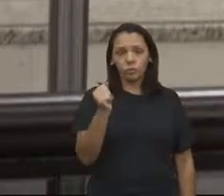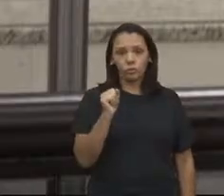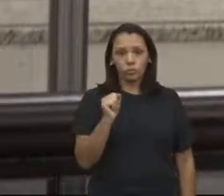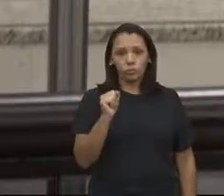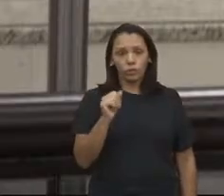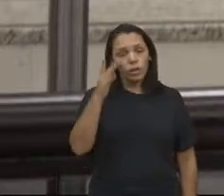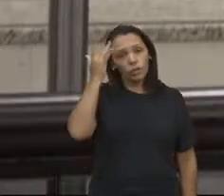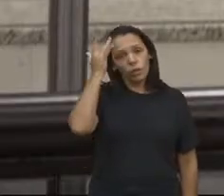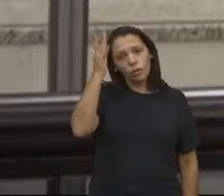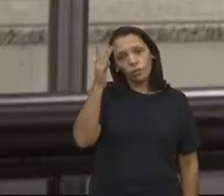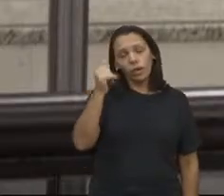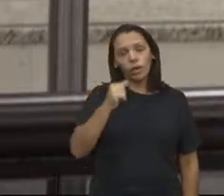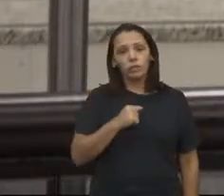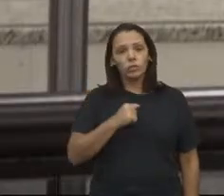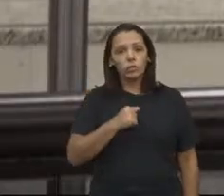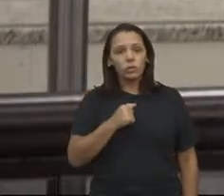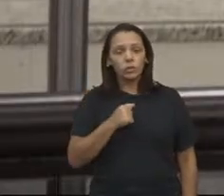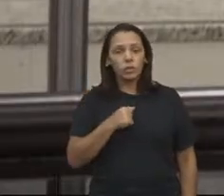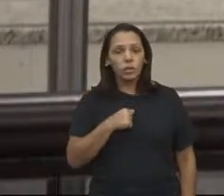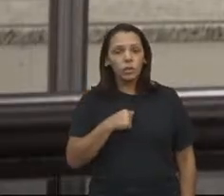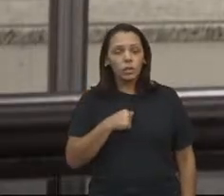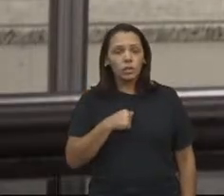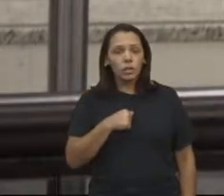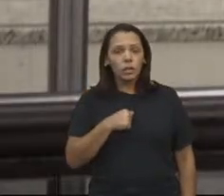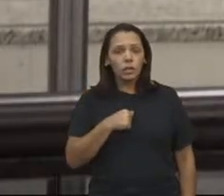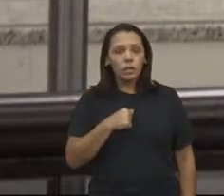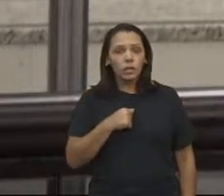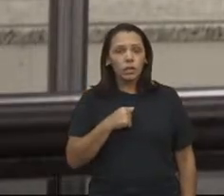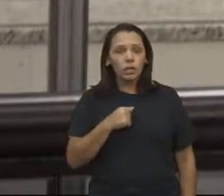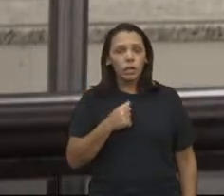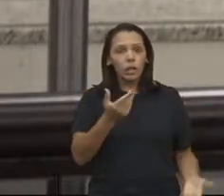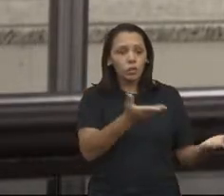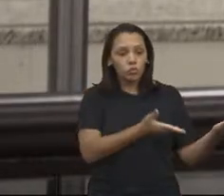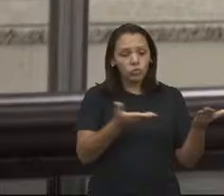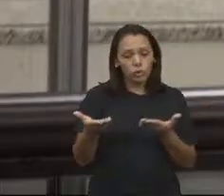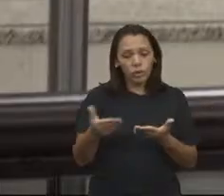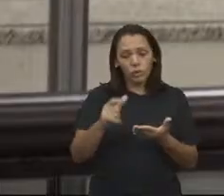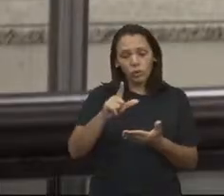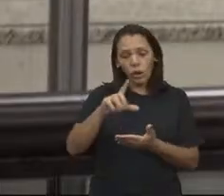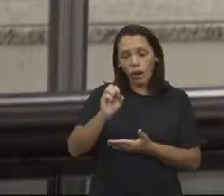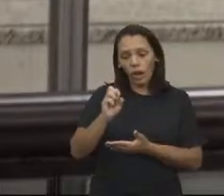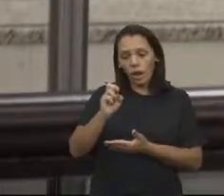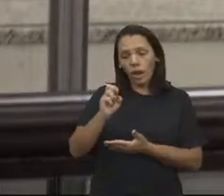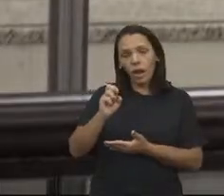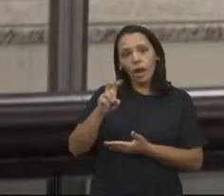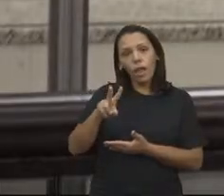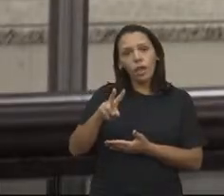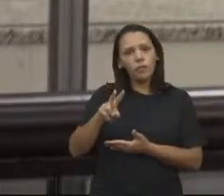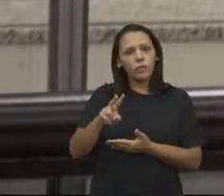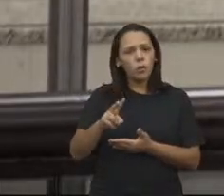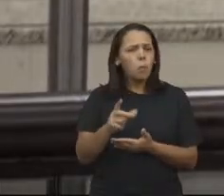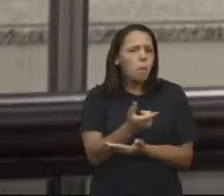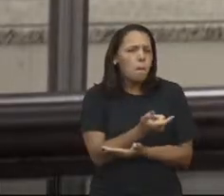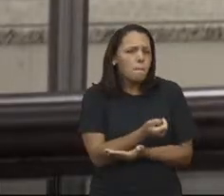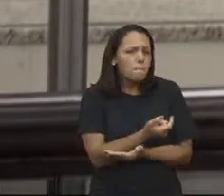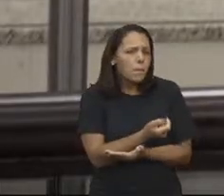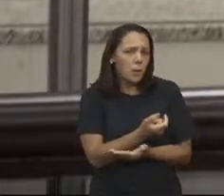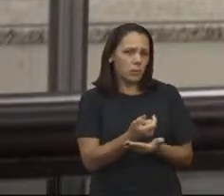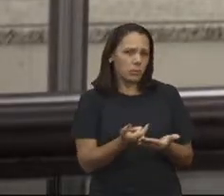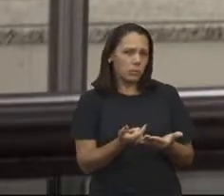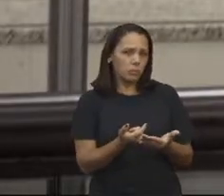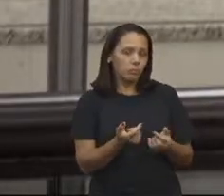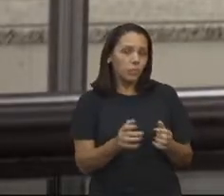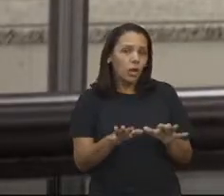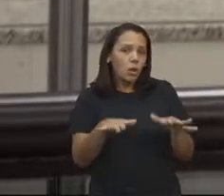muito fácil eu pegar 1 metro quadrado, um metro cúbico e jogar lá no leve. Eu faço isso também. Agora,